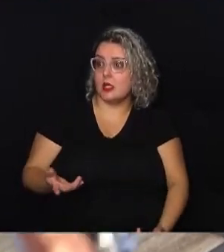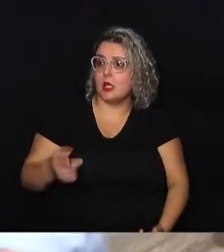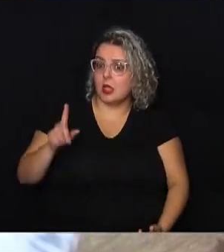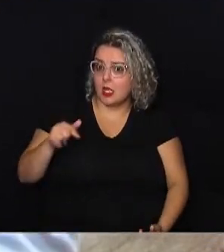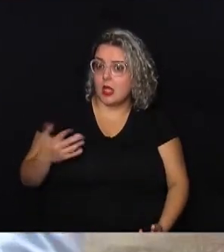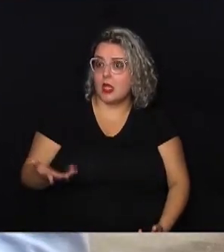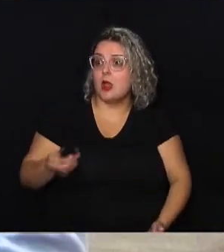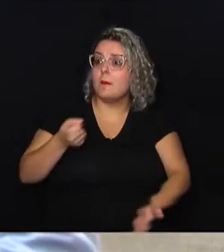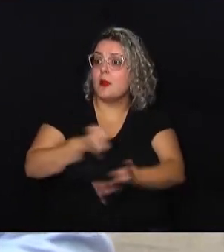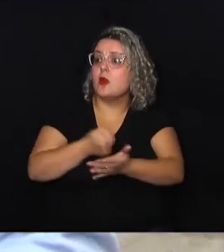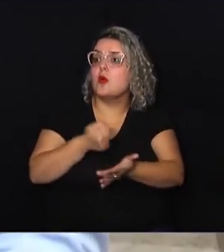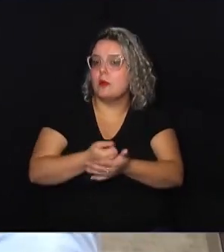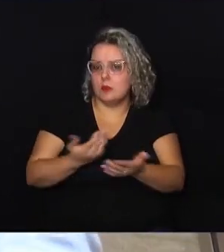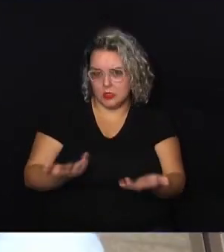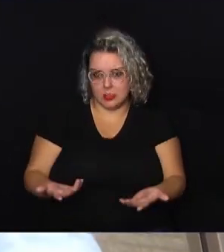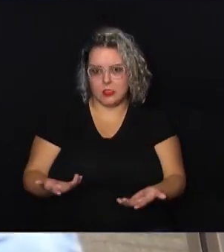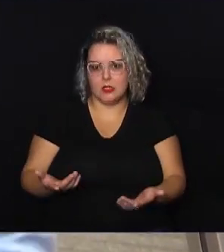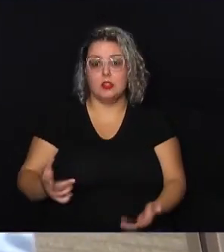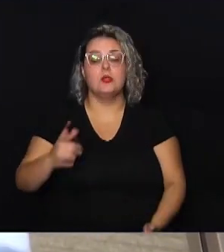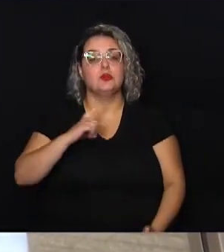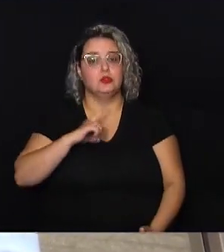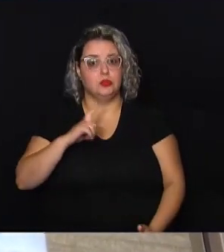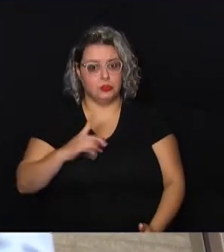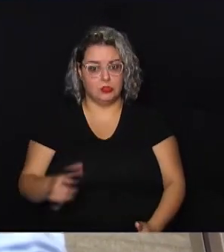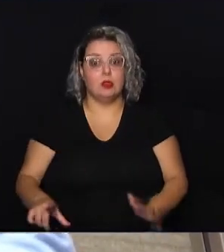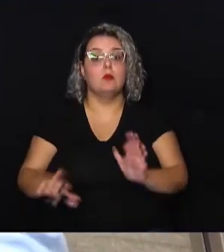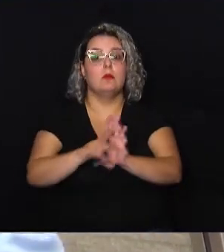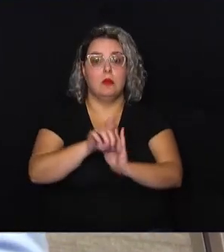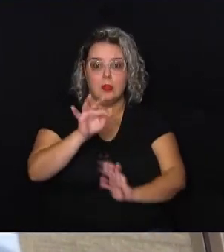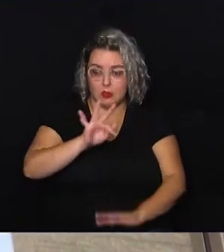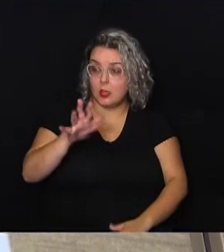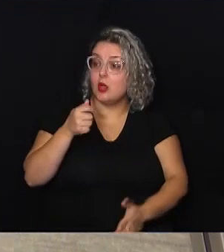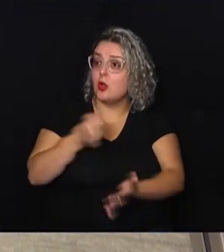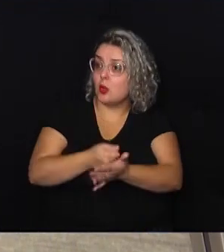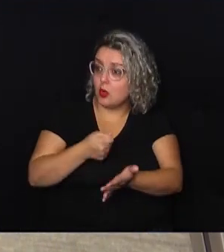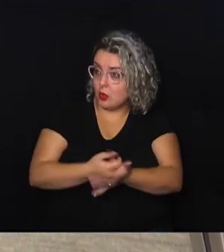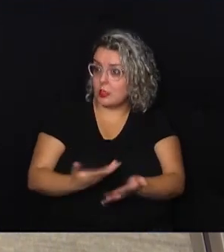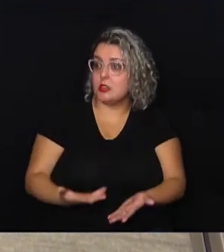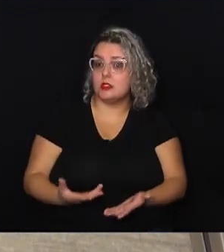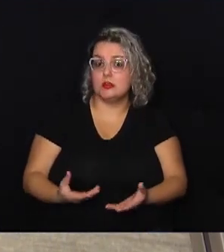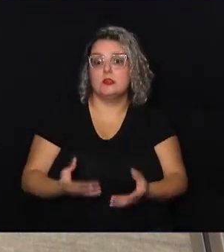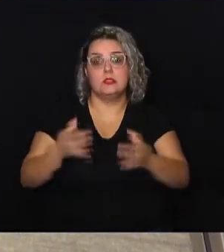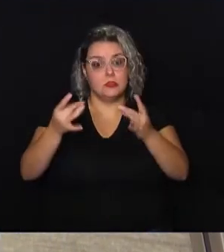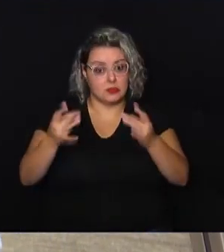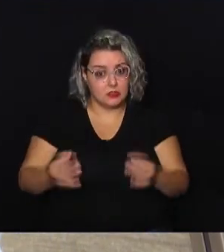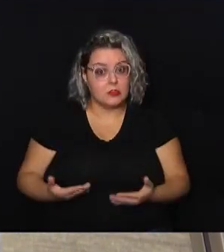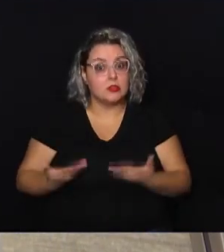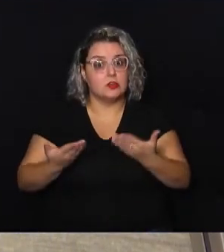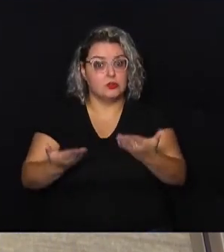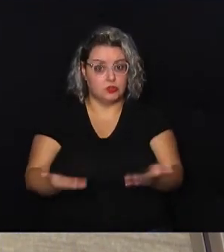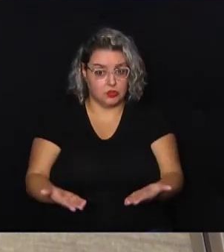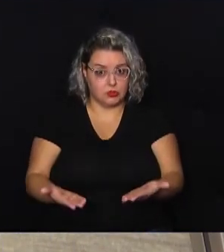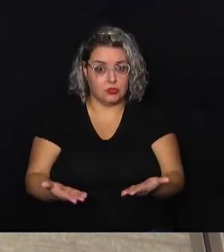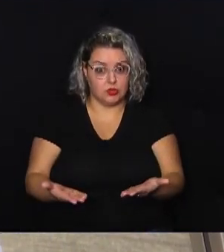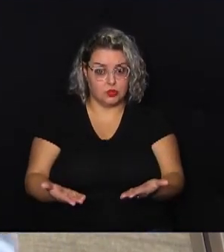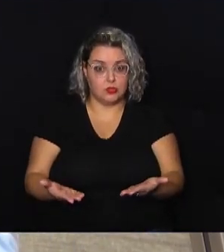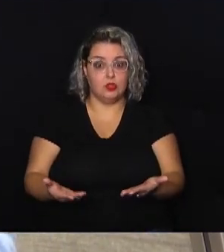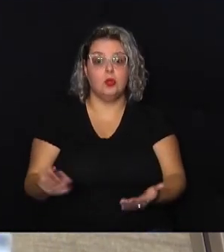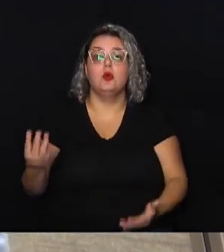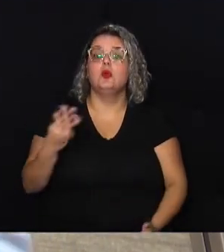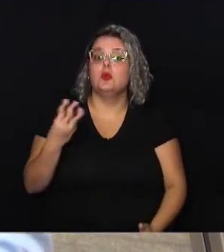uma obrigatoriedade, né? Existe uma lei federal que obriga essa prestação de contas. Então, foi o